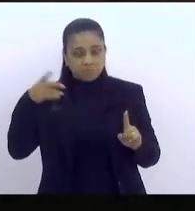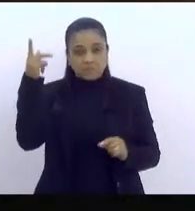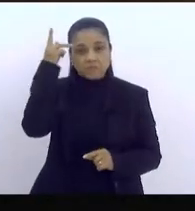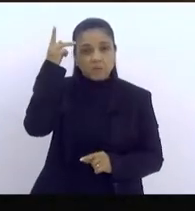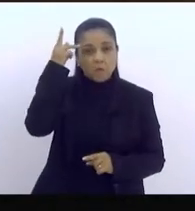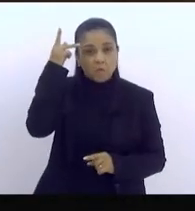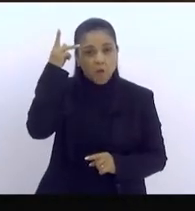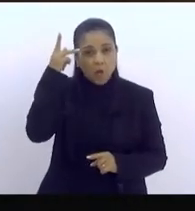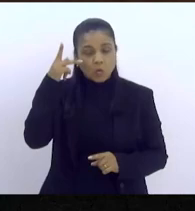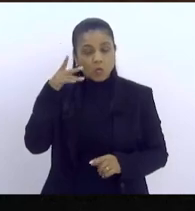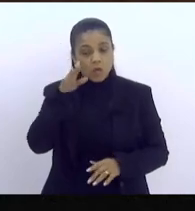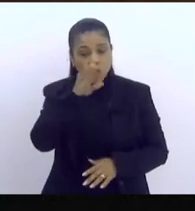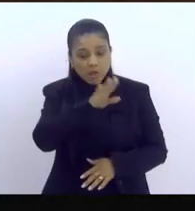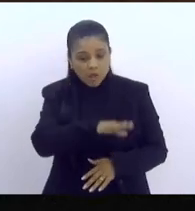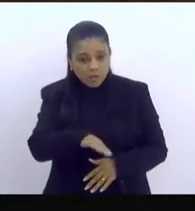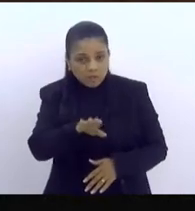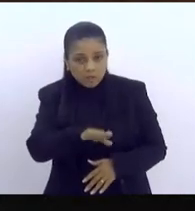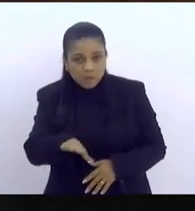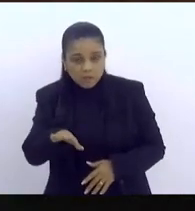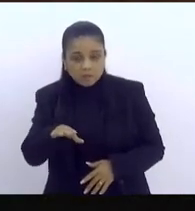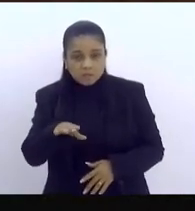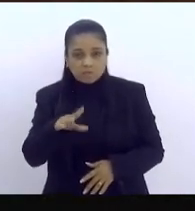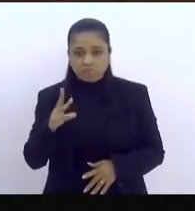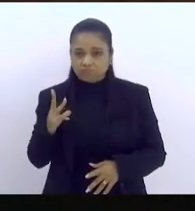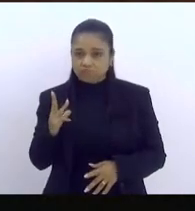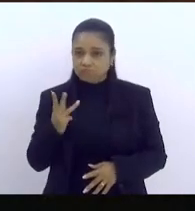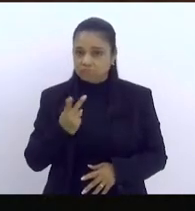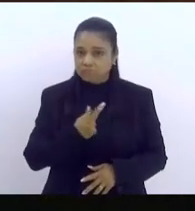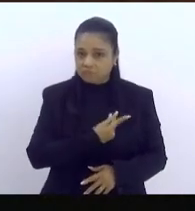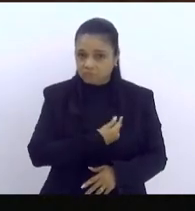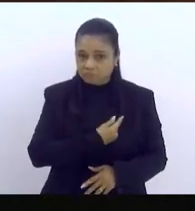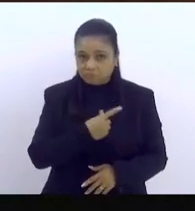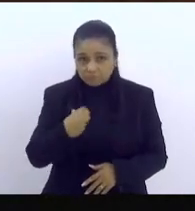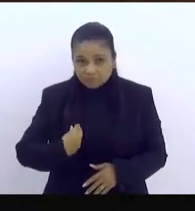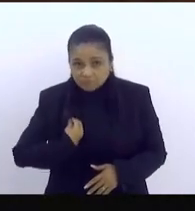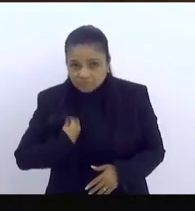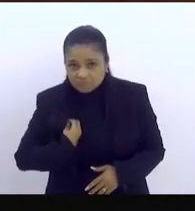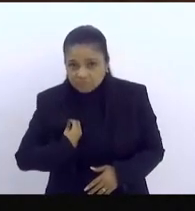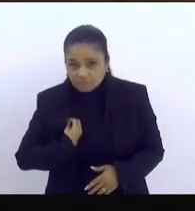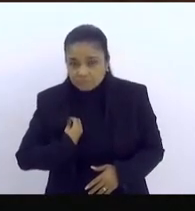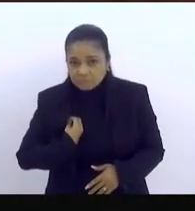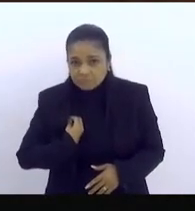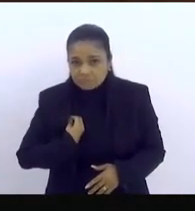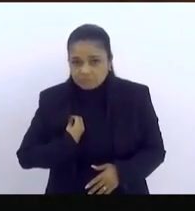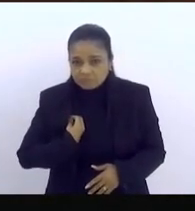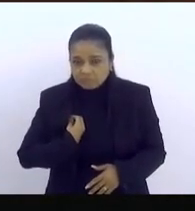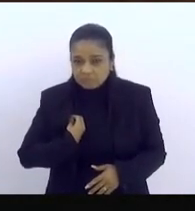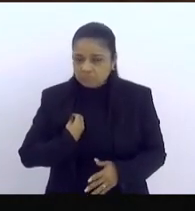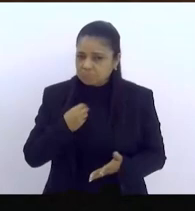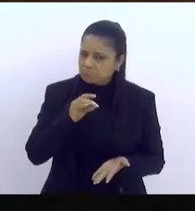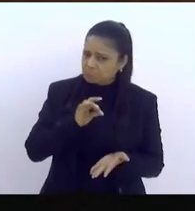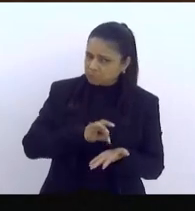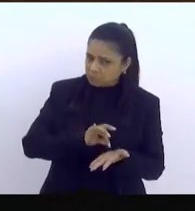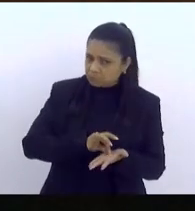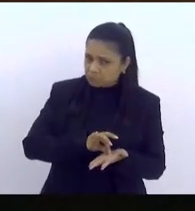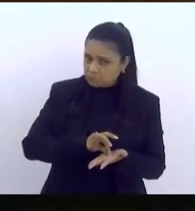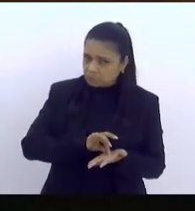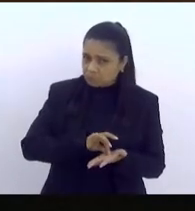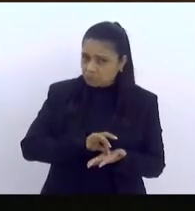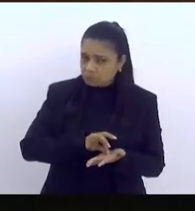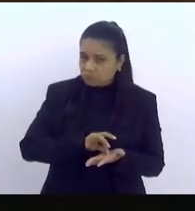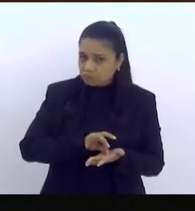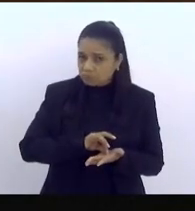Crianças trans existem. Será que existe? Ou será que são pessoas, são crianças que são pessoas que